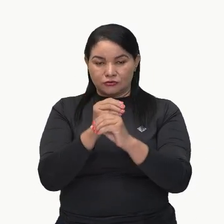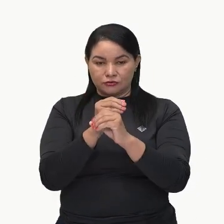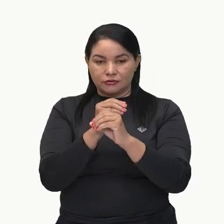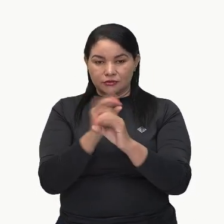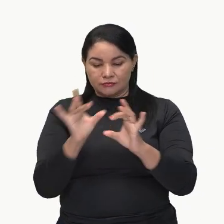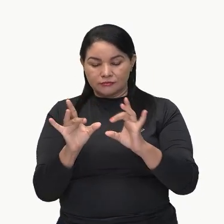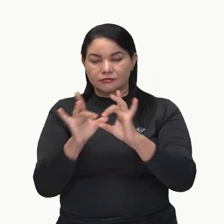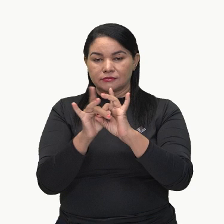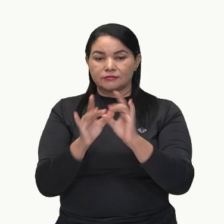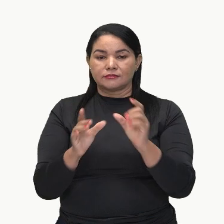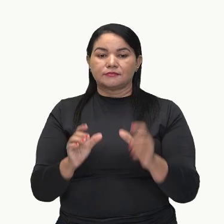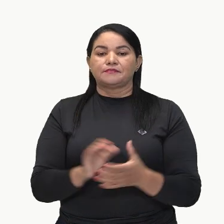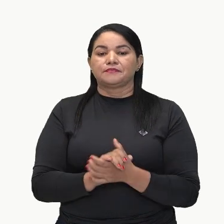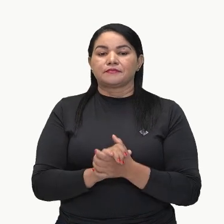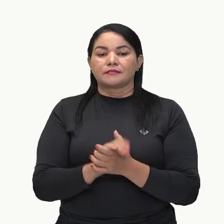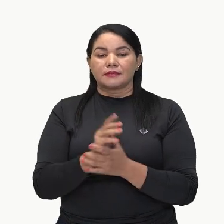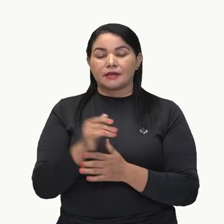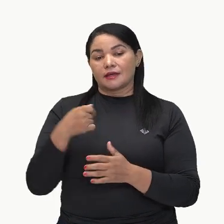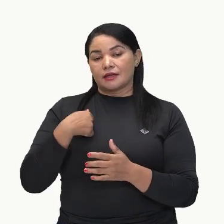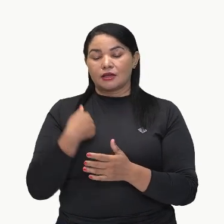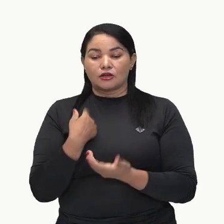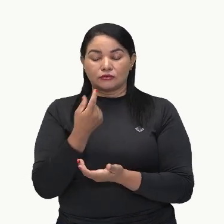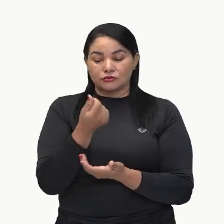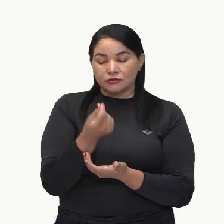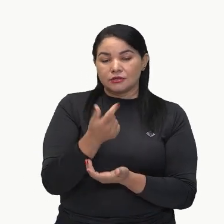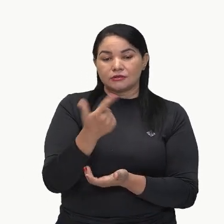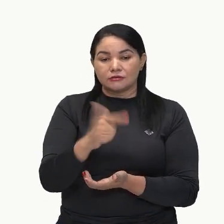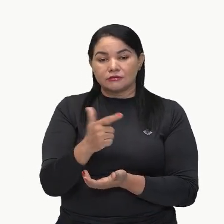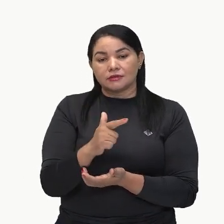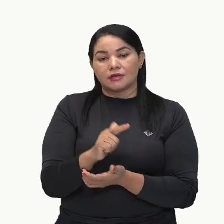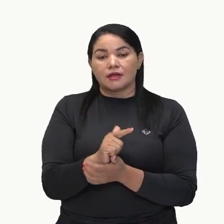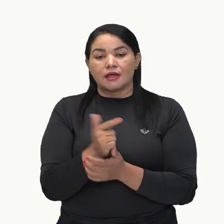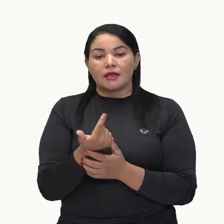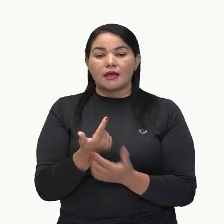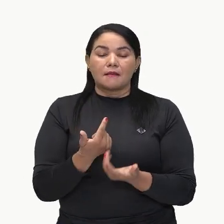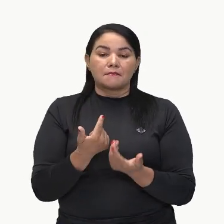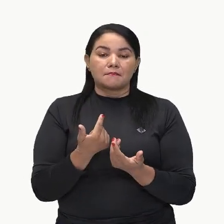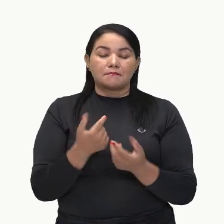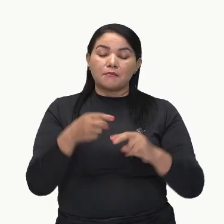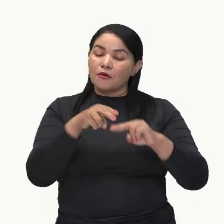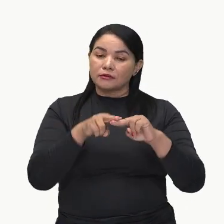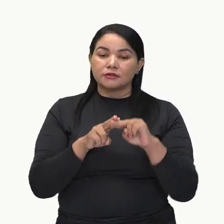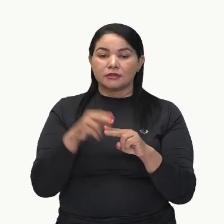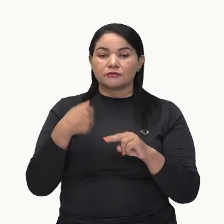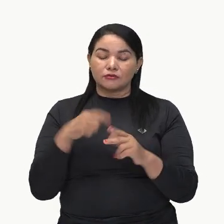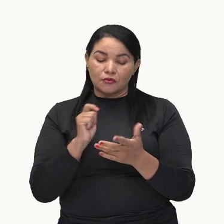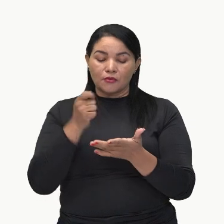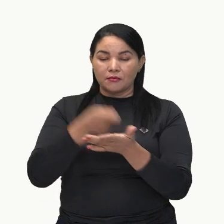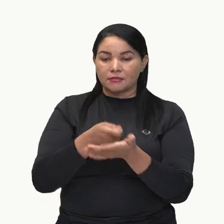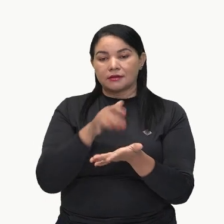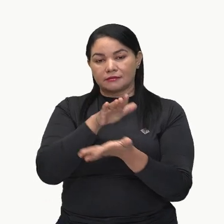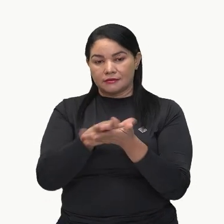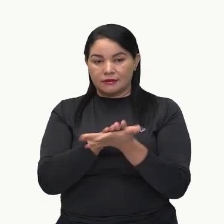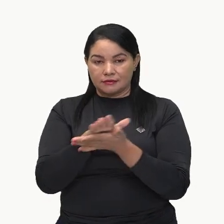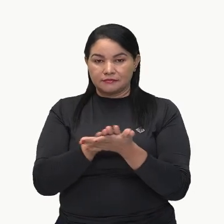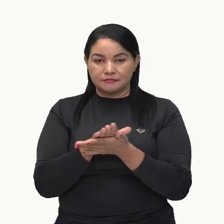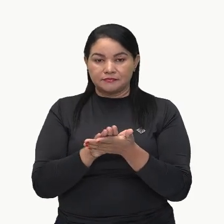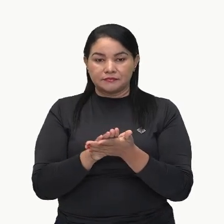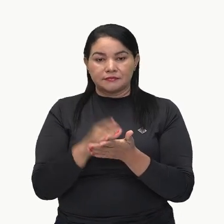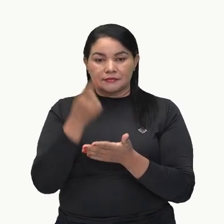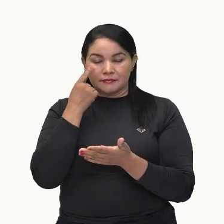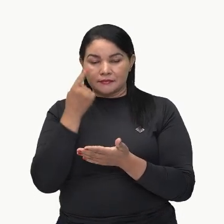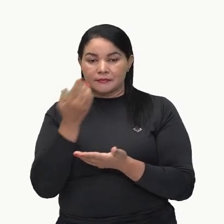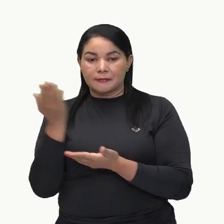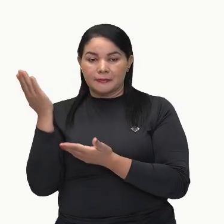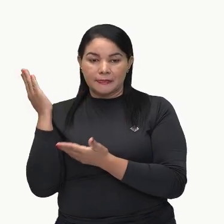sem dinheiro, portanto, não posso comprar nada, né? Ora, na minha primeira oração, que é